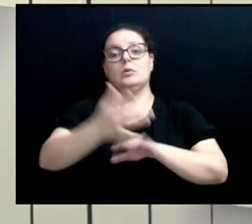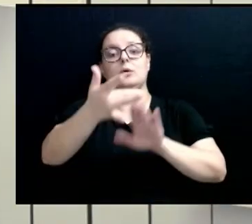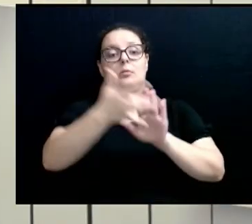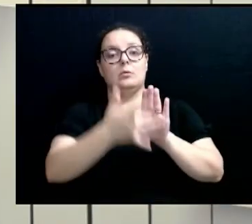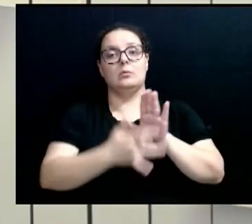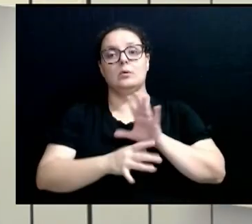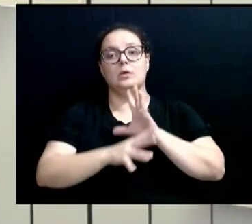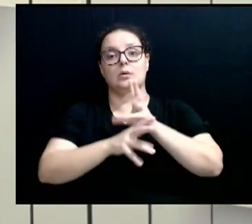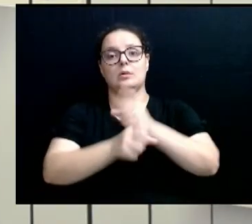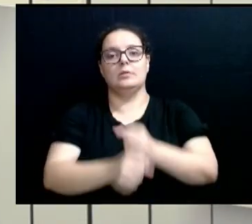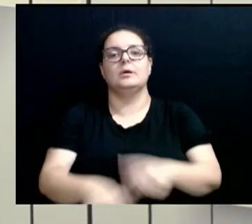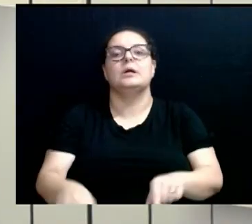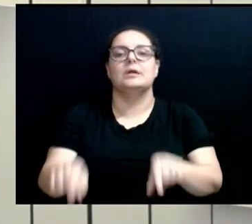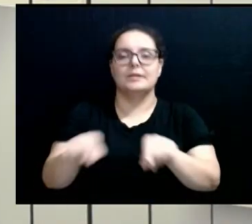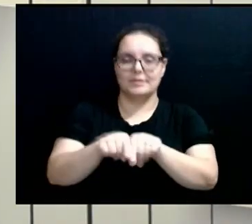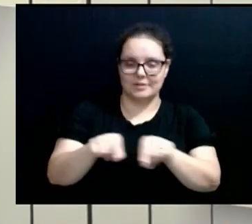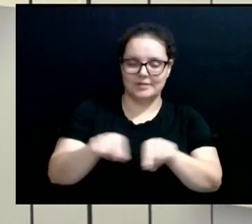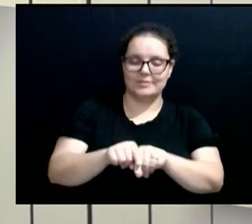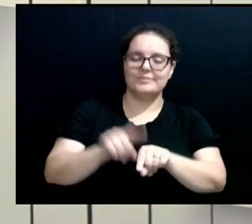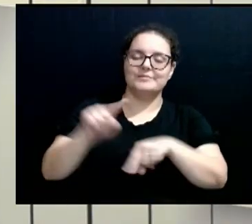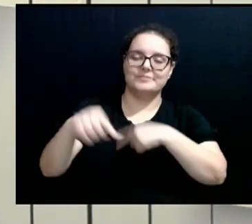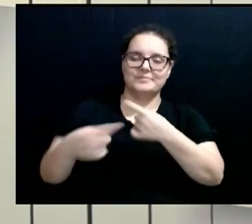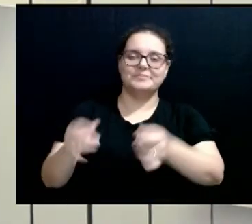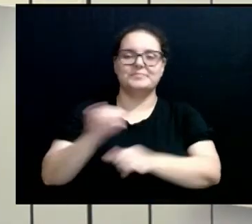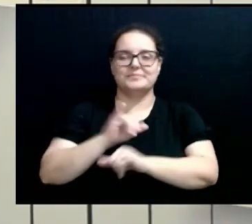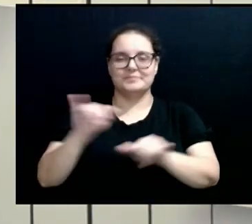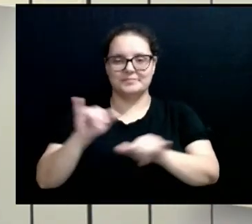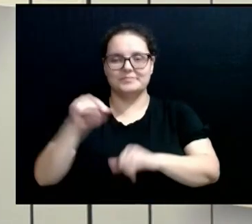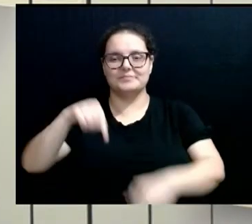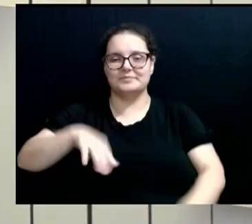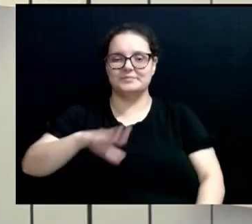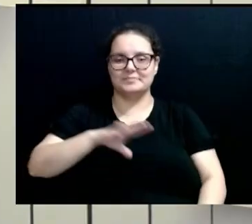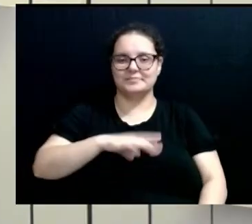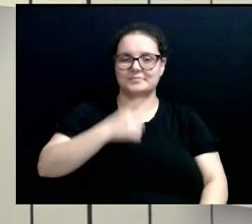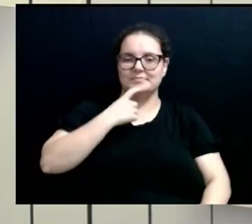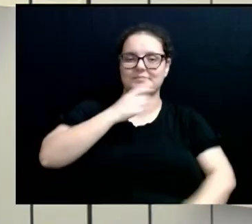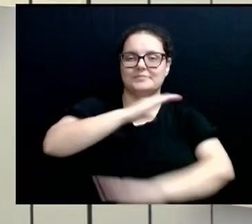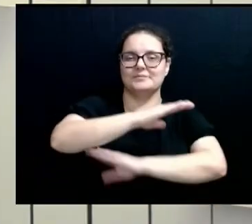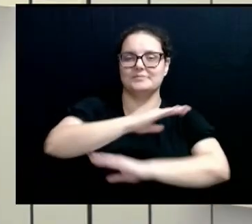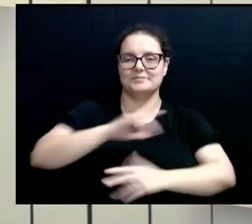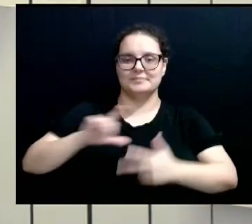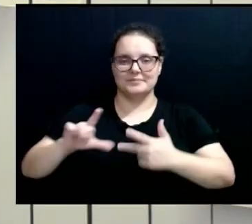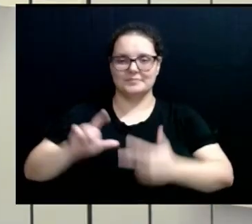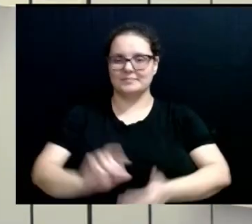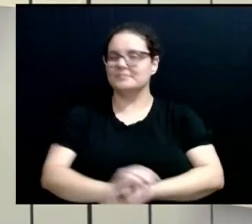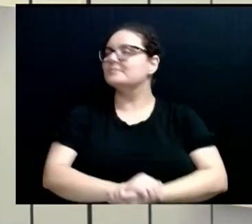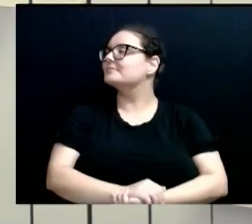também às outras notícias aqui do Legislativo de Campinas.